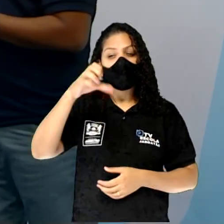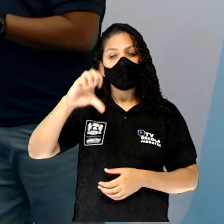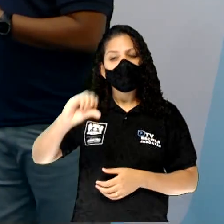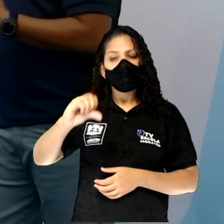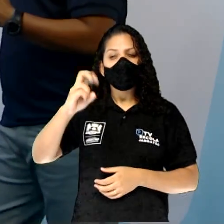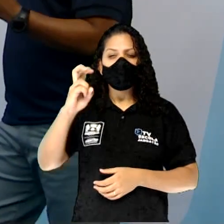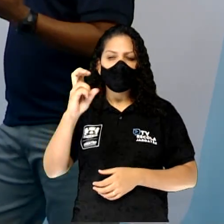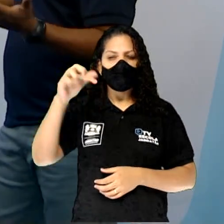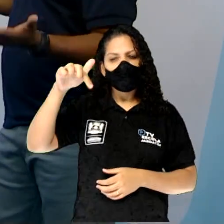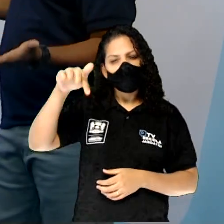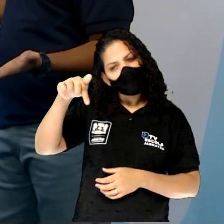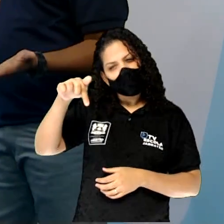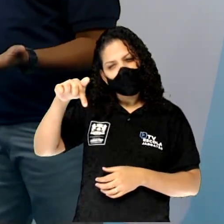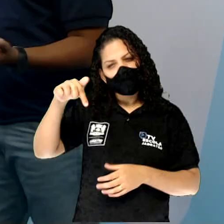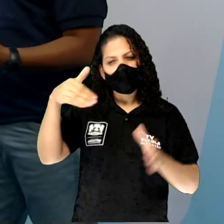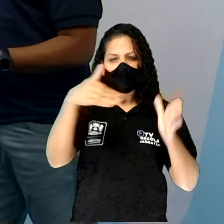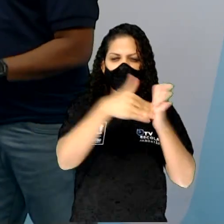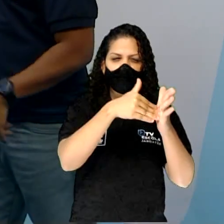1957 e